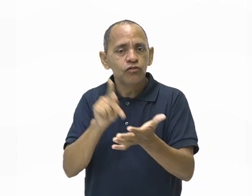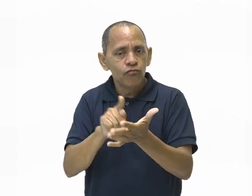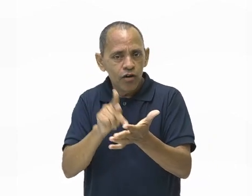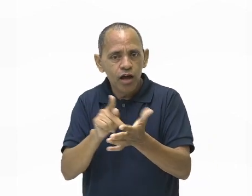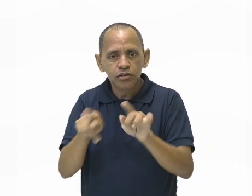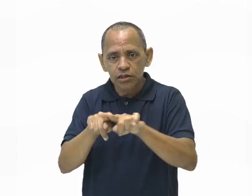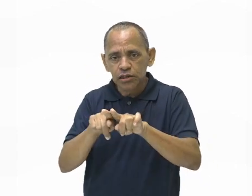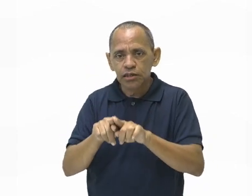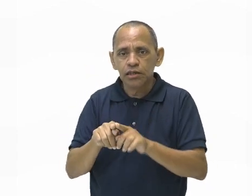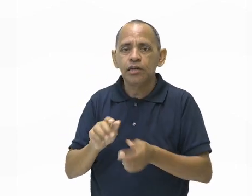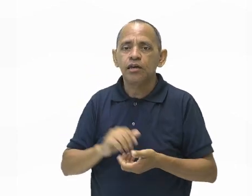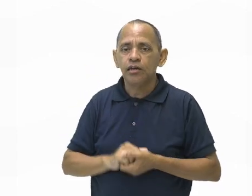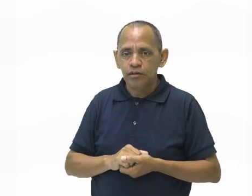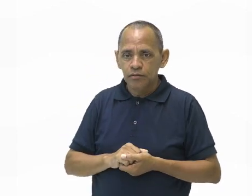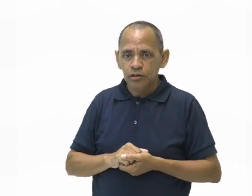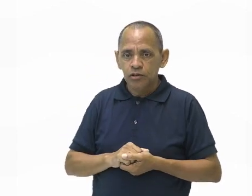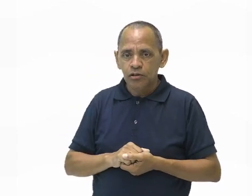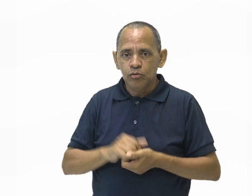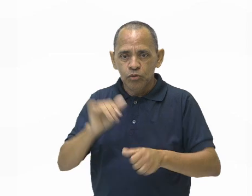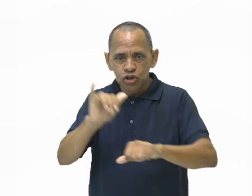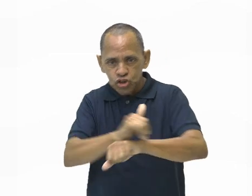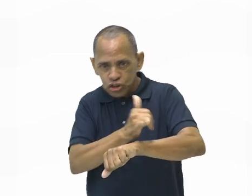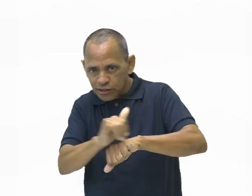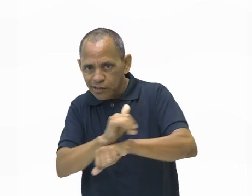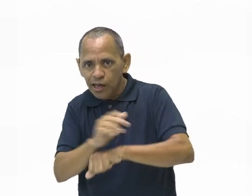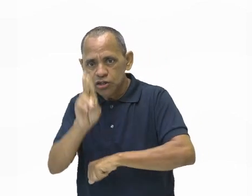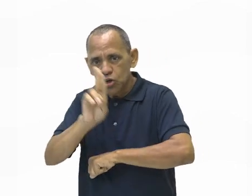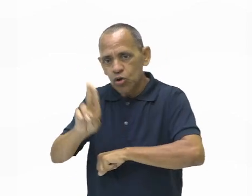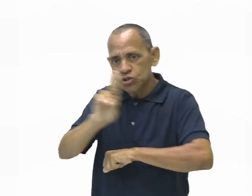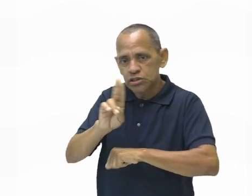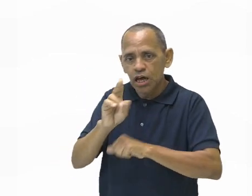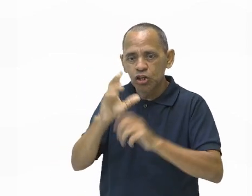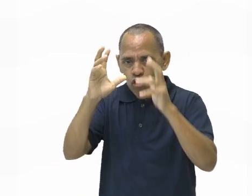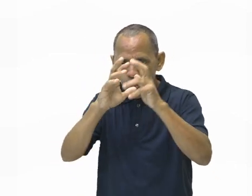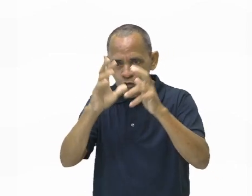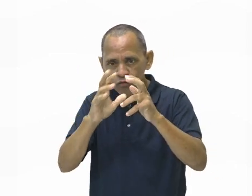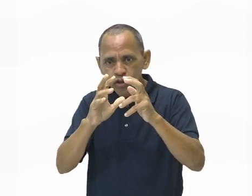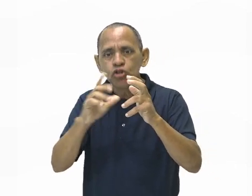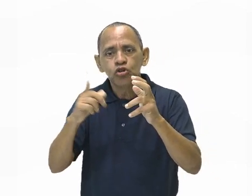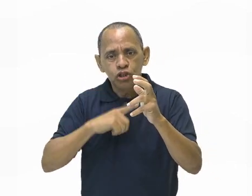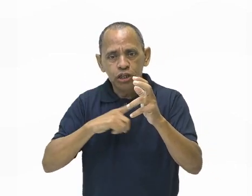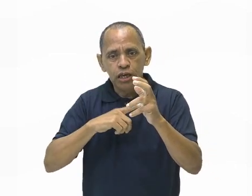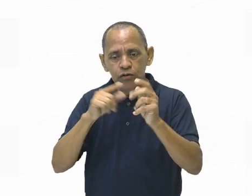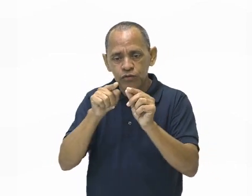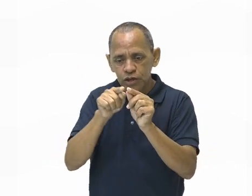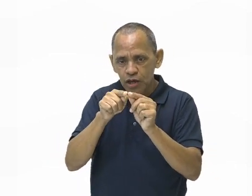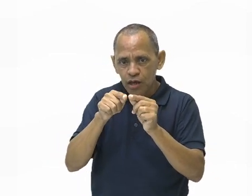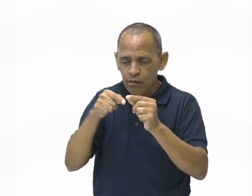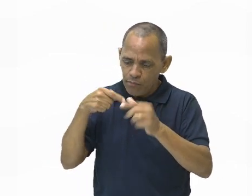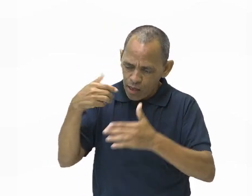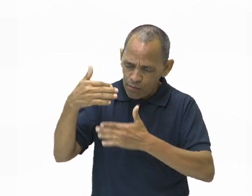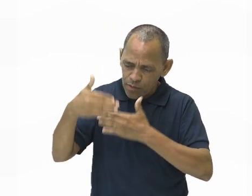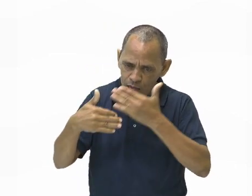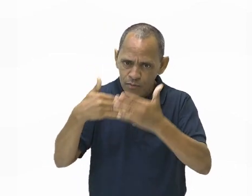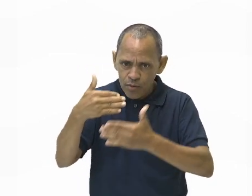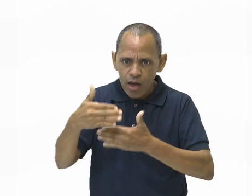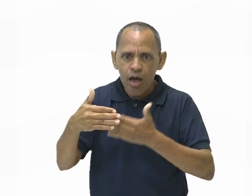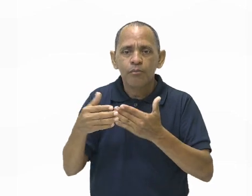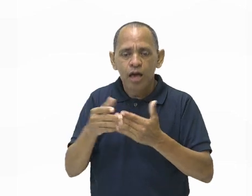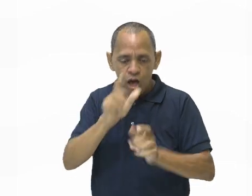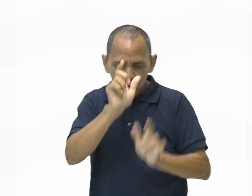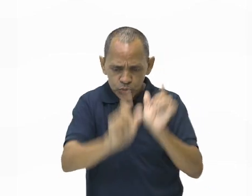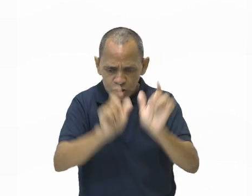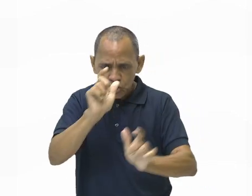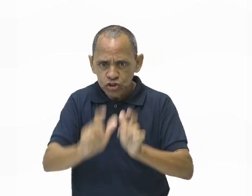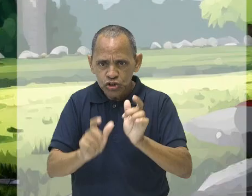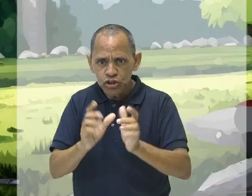de uma expectativa. Nesse trecho, o conflito passou e os personagens são inseridos em uma nova situação, né? Vai ter,